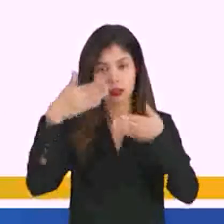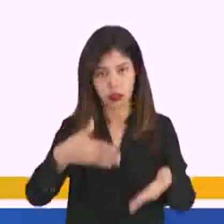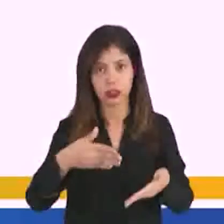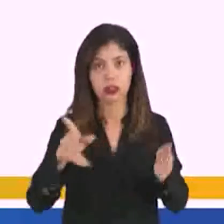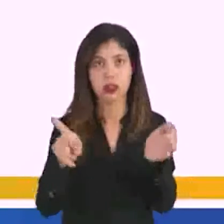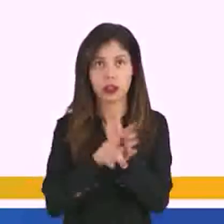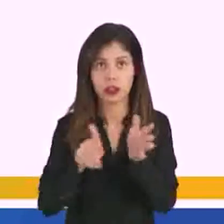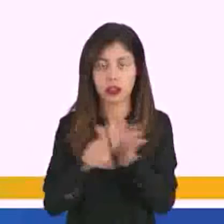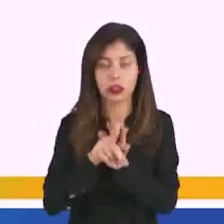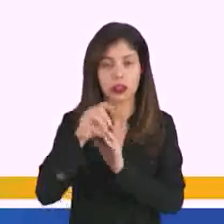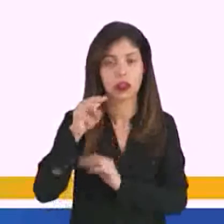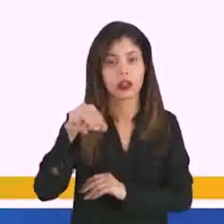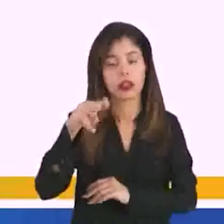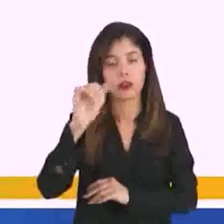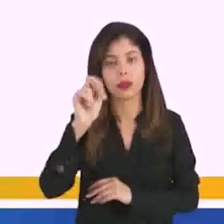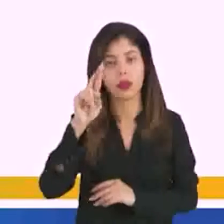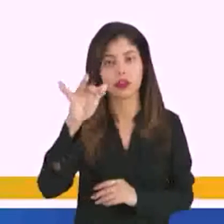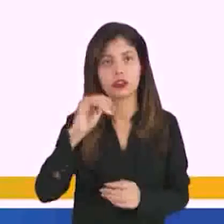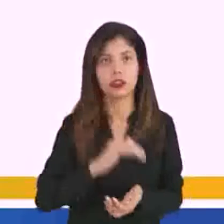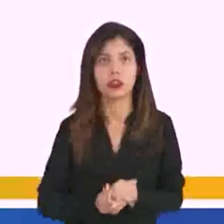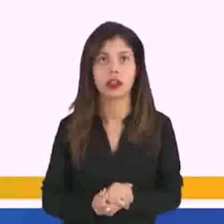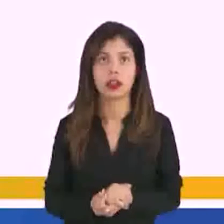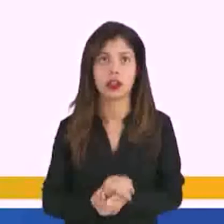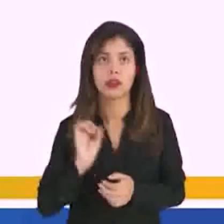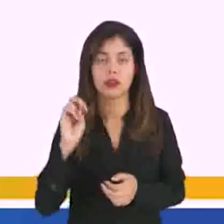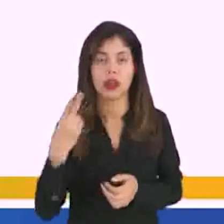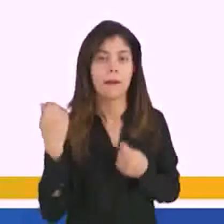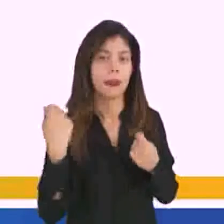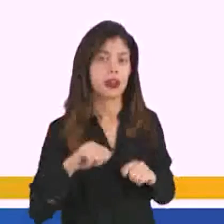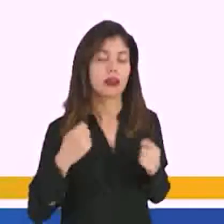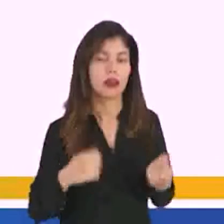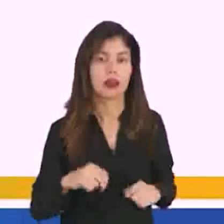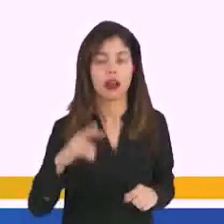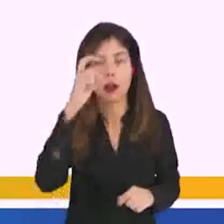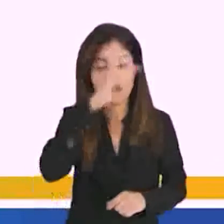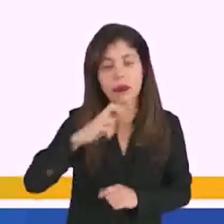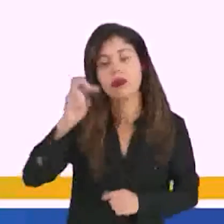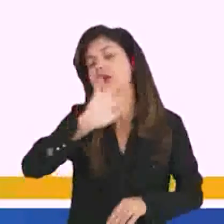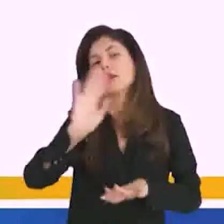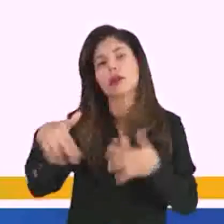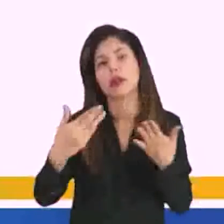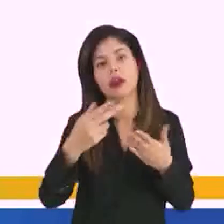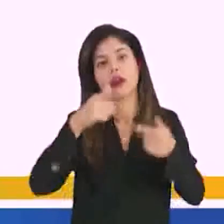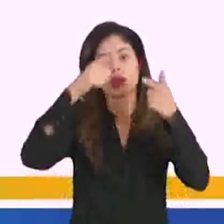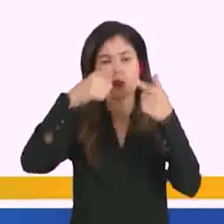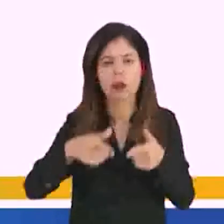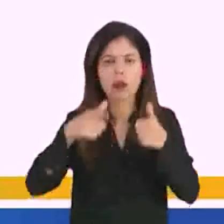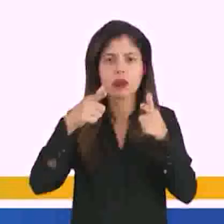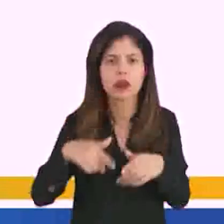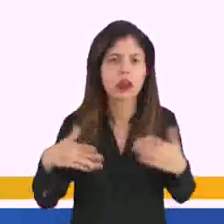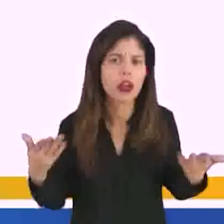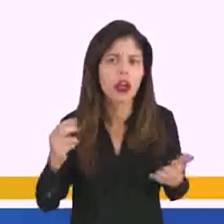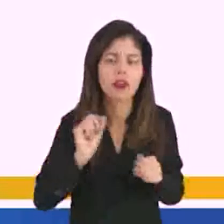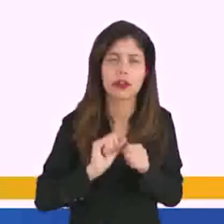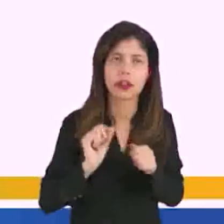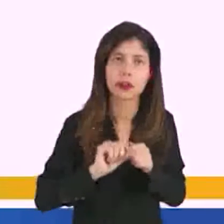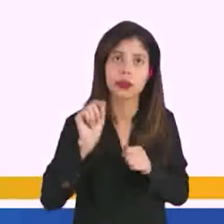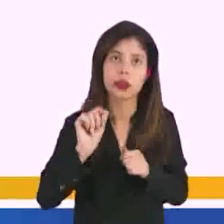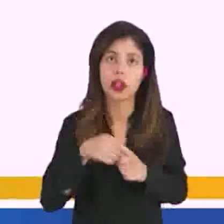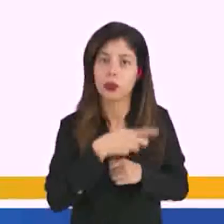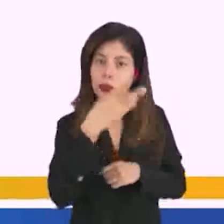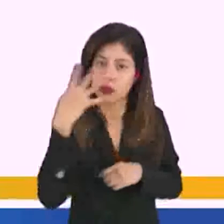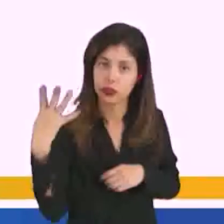né, o central da amostra. Ou seja, a gente precisa observar aí a posição dele fazendo